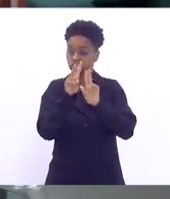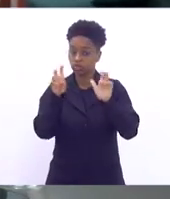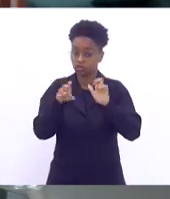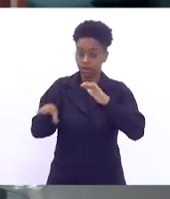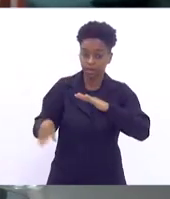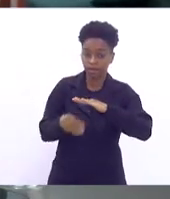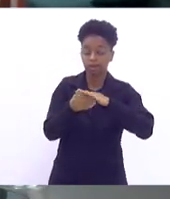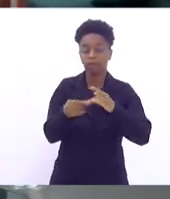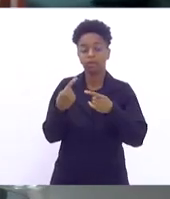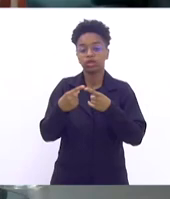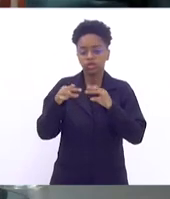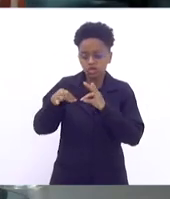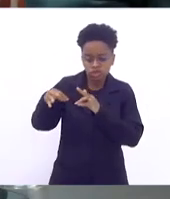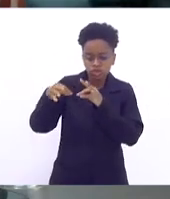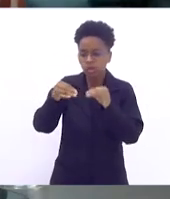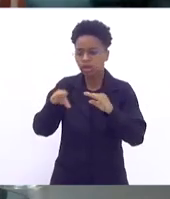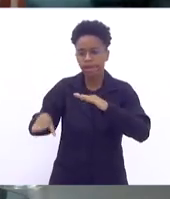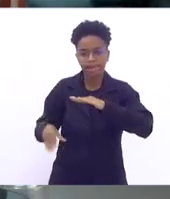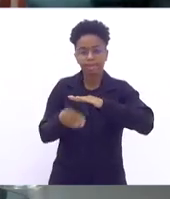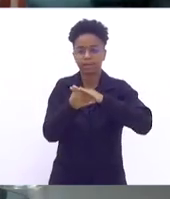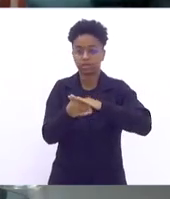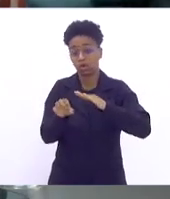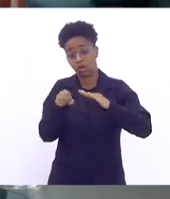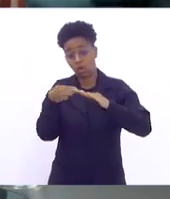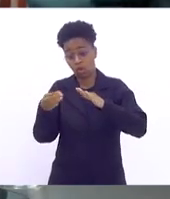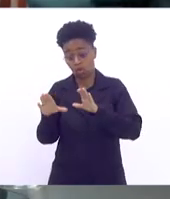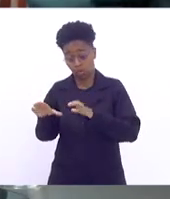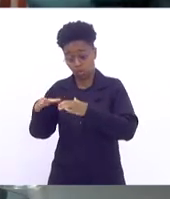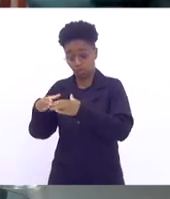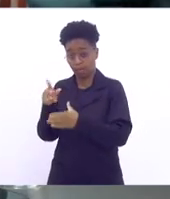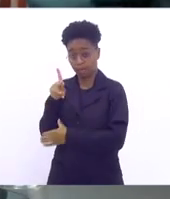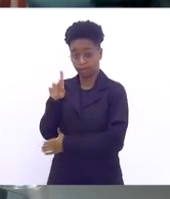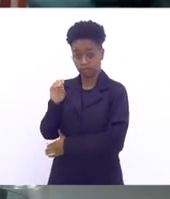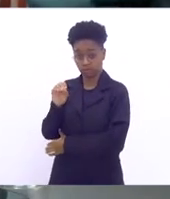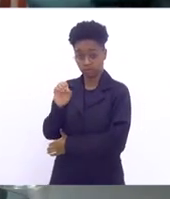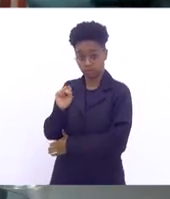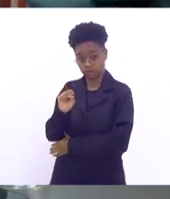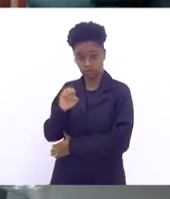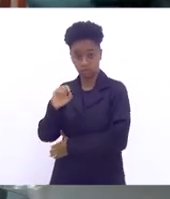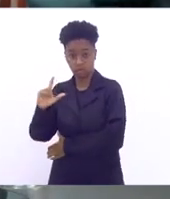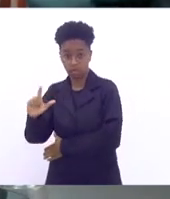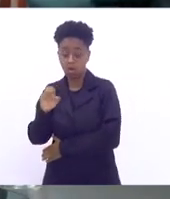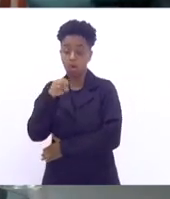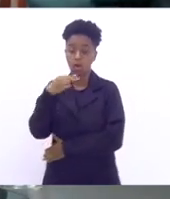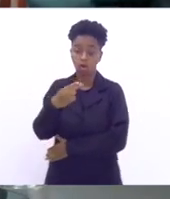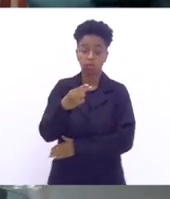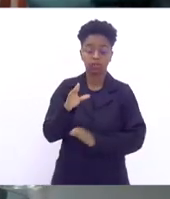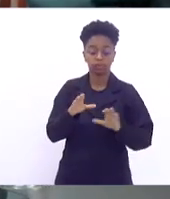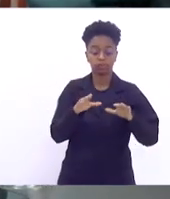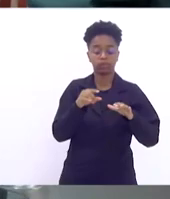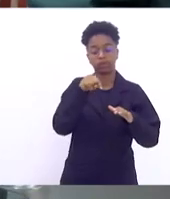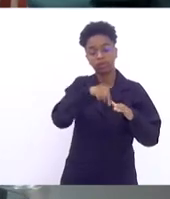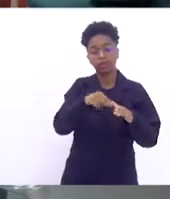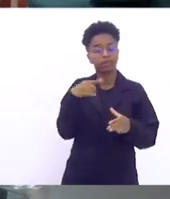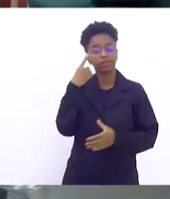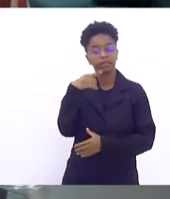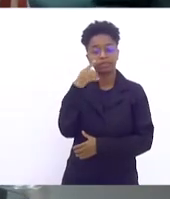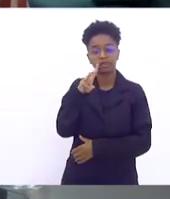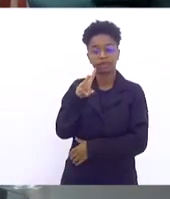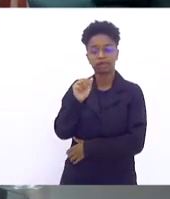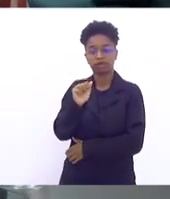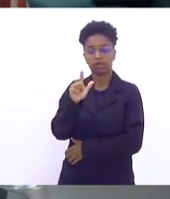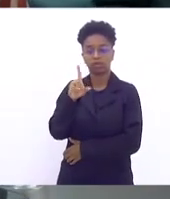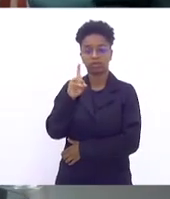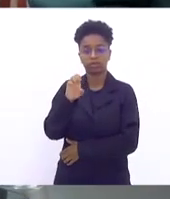as emendas feitas Ou foram da bancada do PSOL Ou foram do Deputado valdeck Carneiro foi Acho que